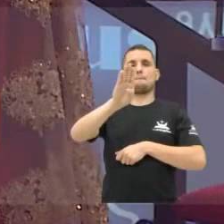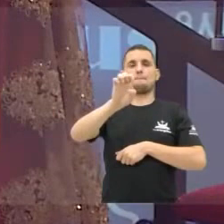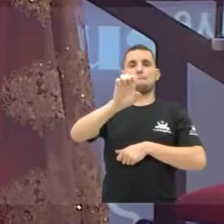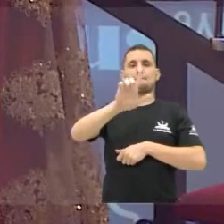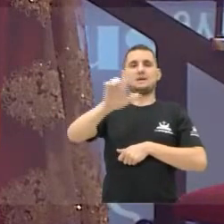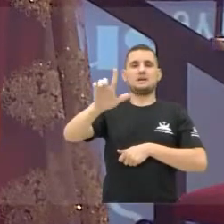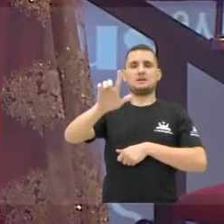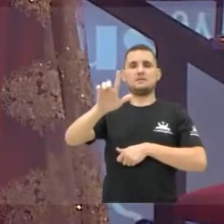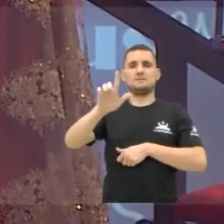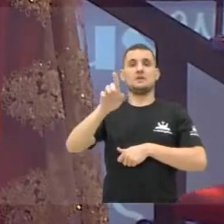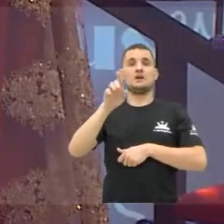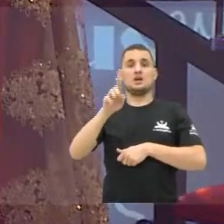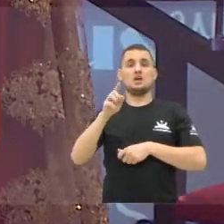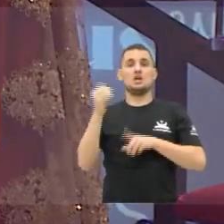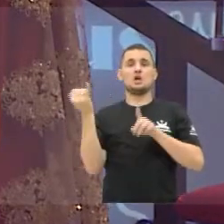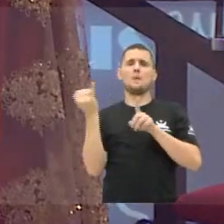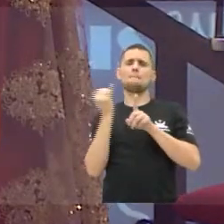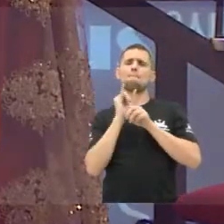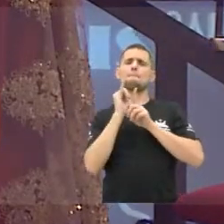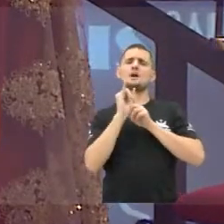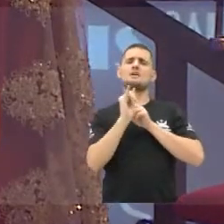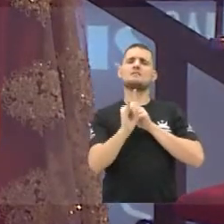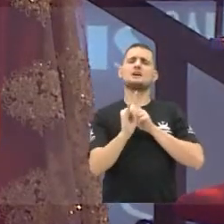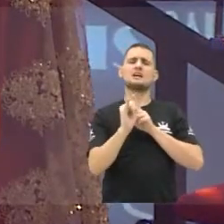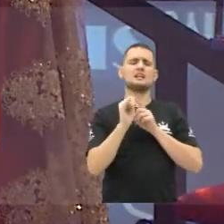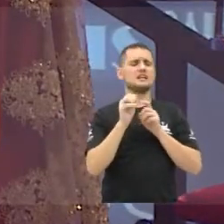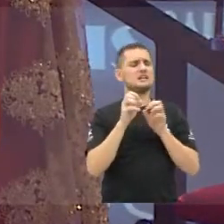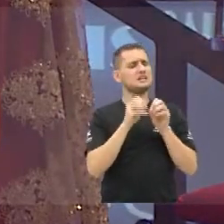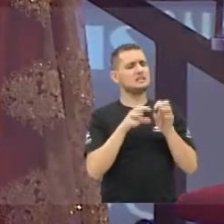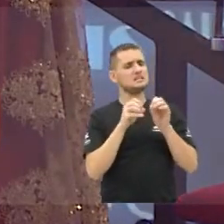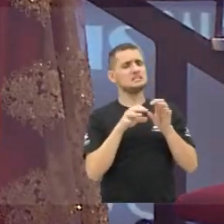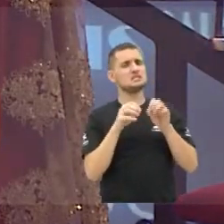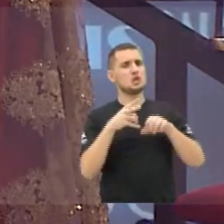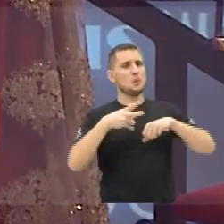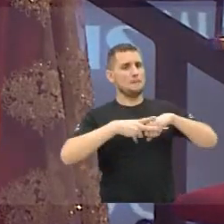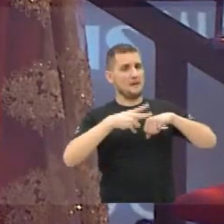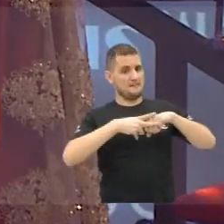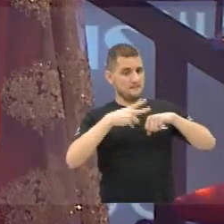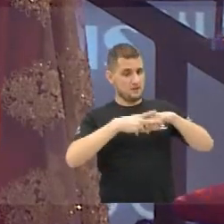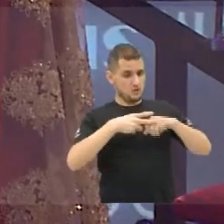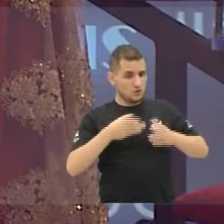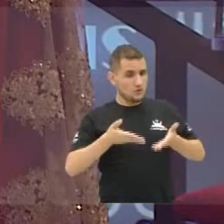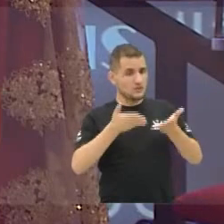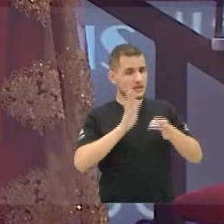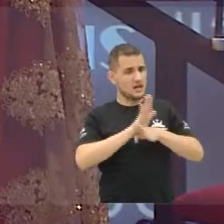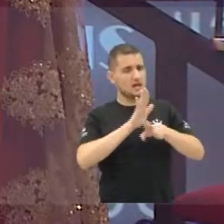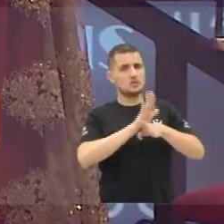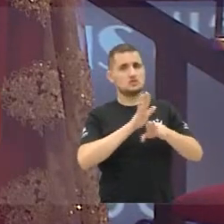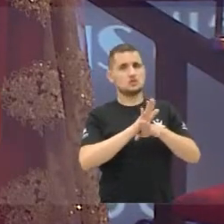alimenta uma pobre viúva por 3 anos e meio, a farinha não se acabou,